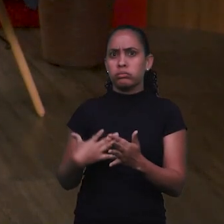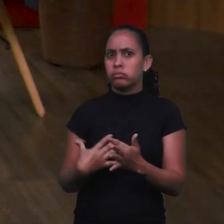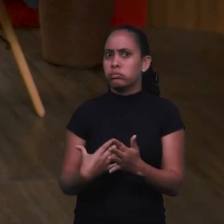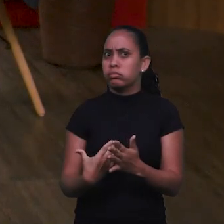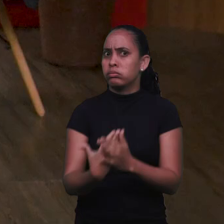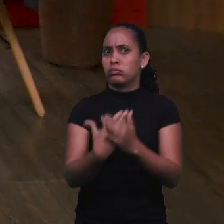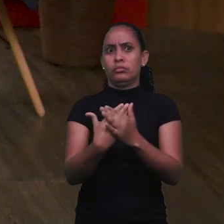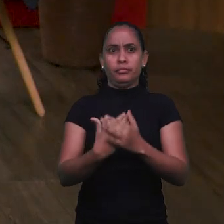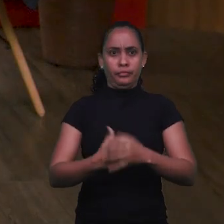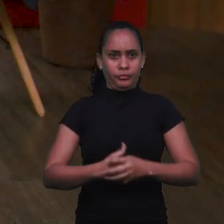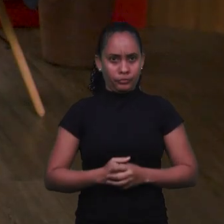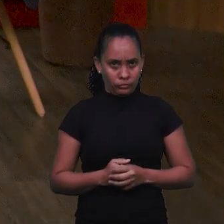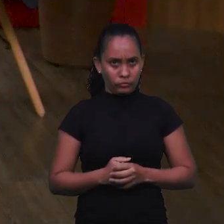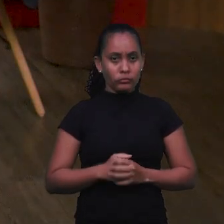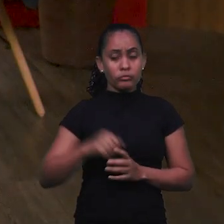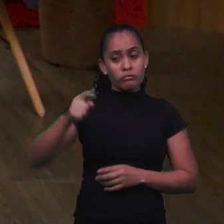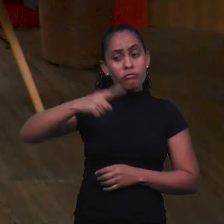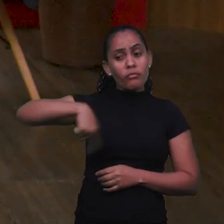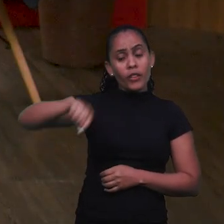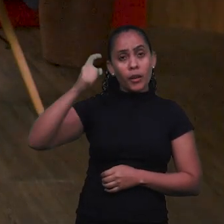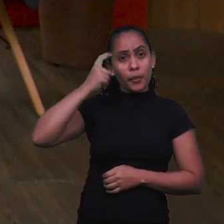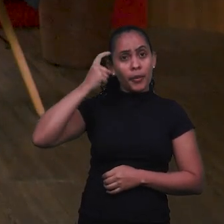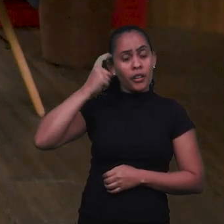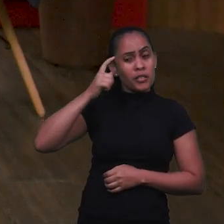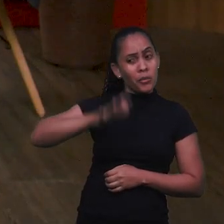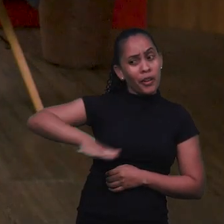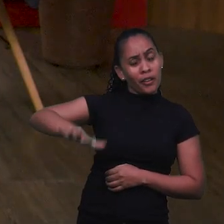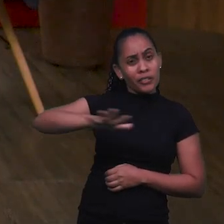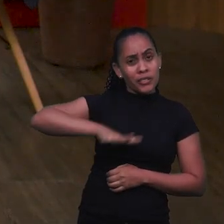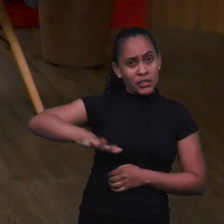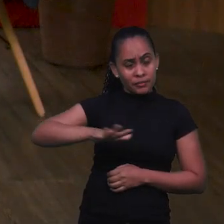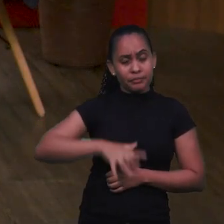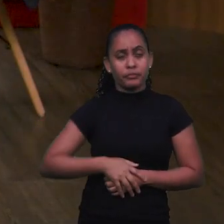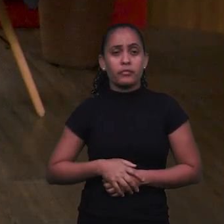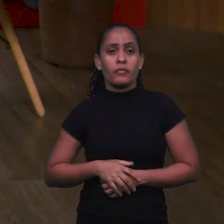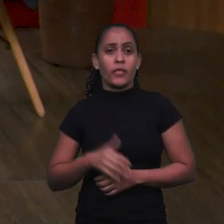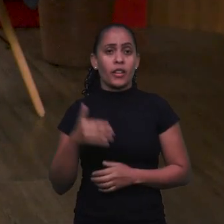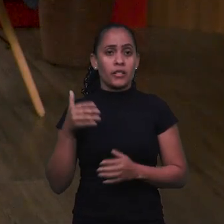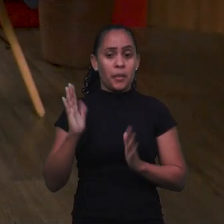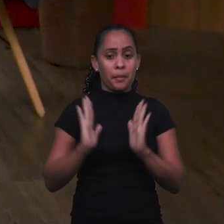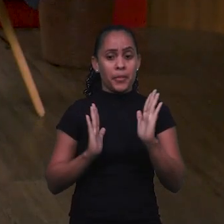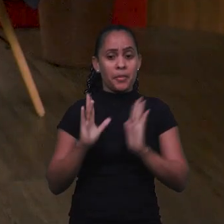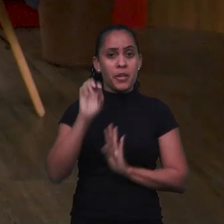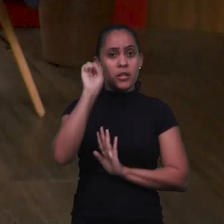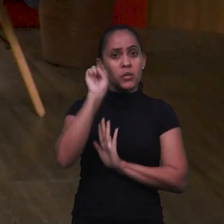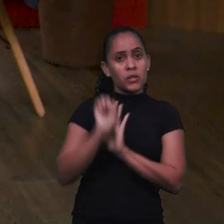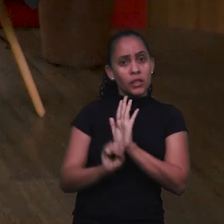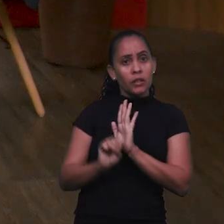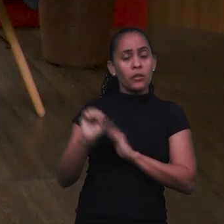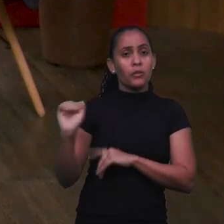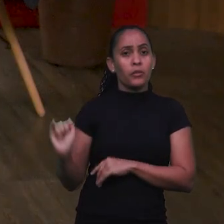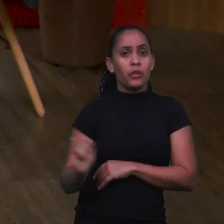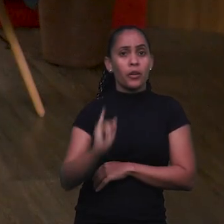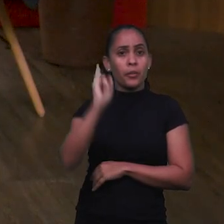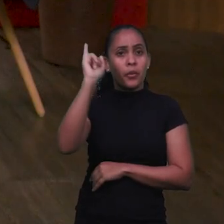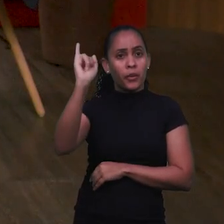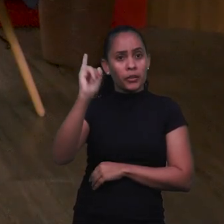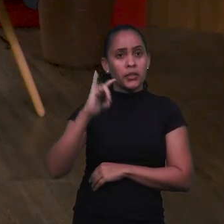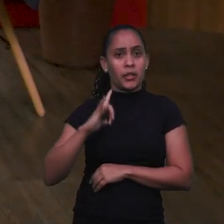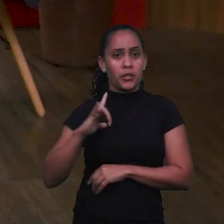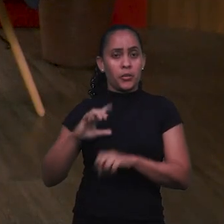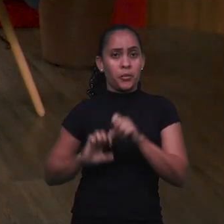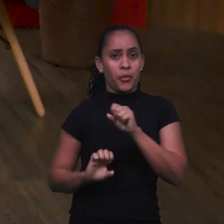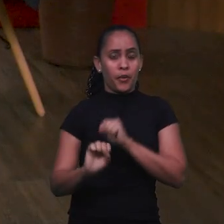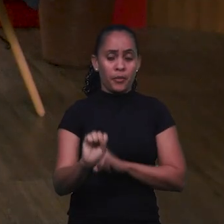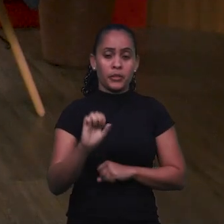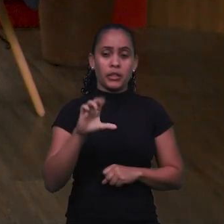ortodoxa nisso aí. Porque eles acham que esse primeiro século foi importante para a formação